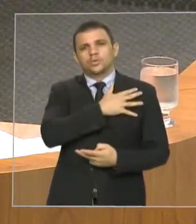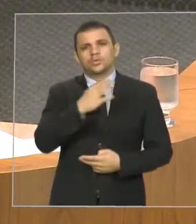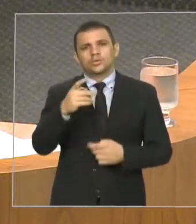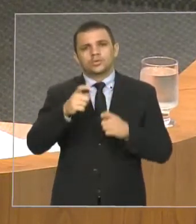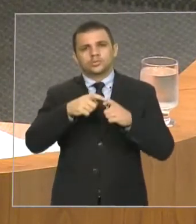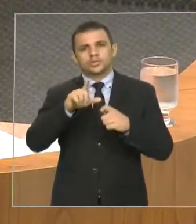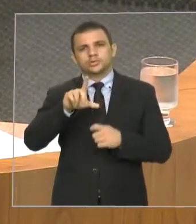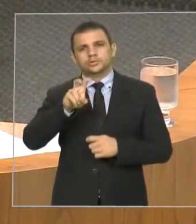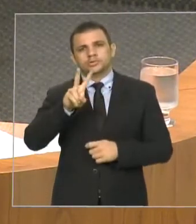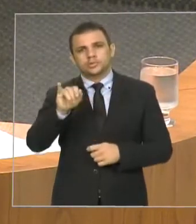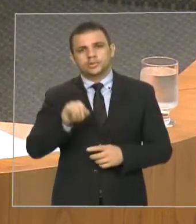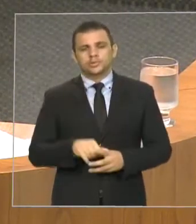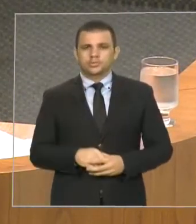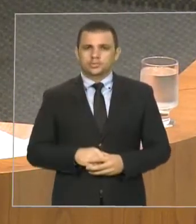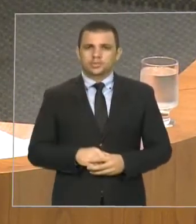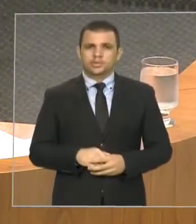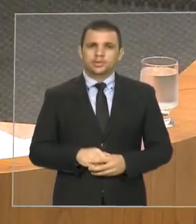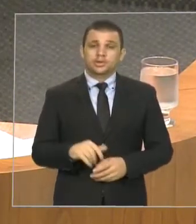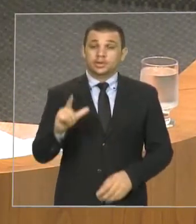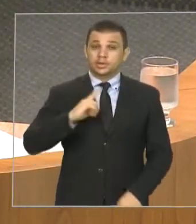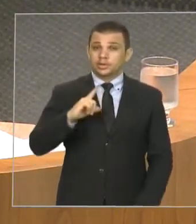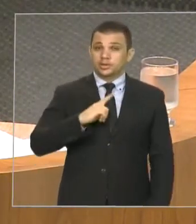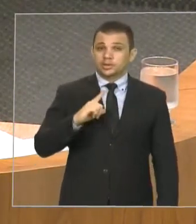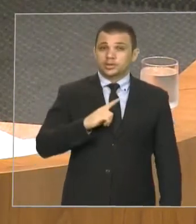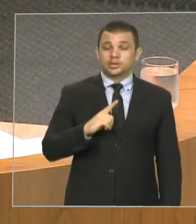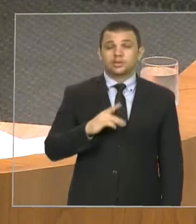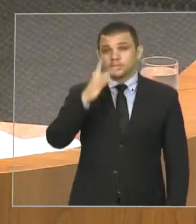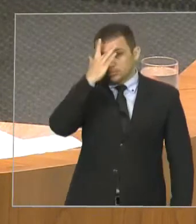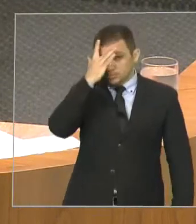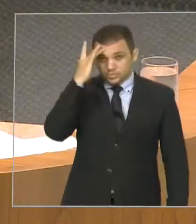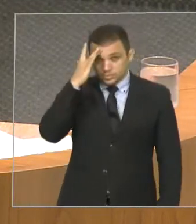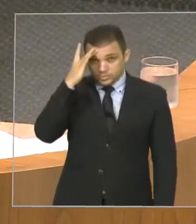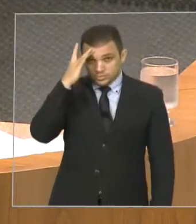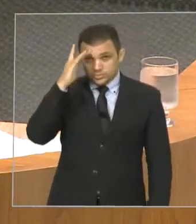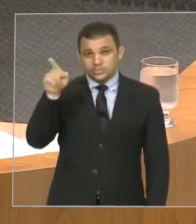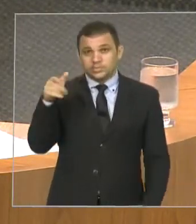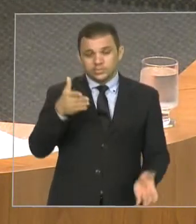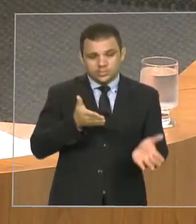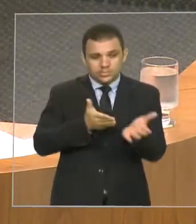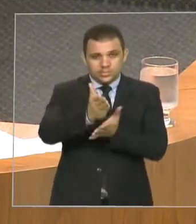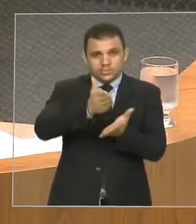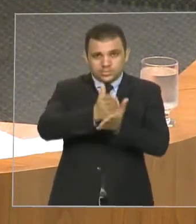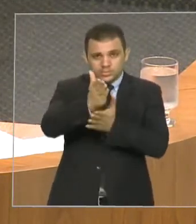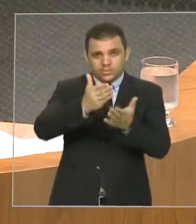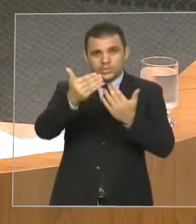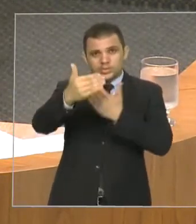que um aspirante ao oficialato, que passou no concurso para oficial da Polícia Militar,